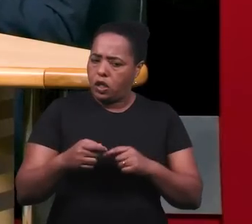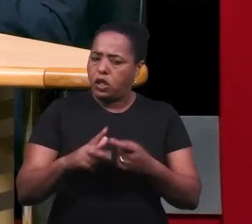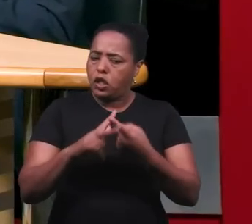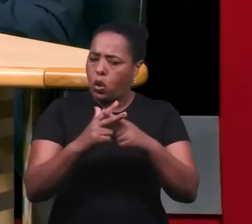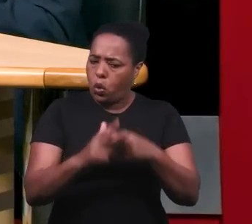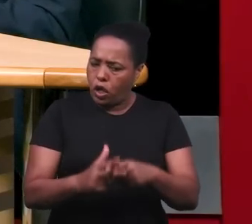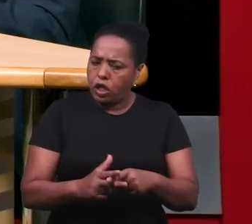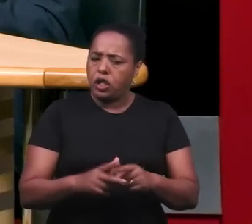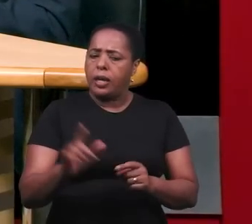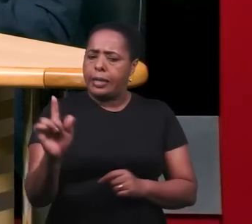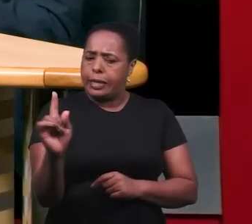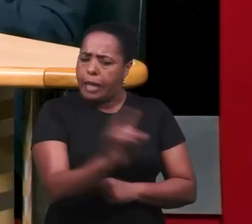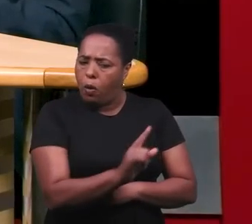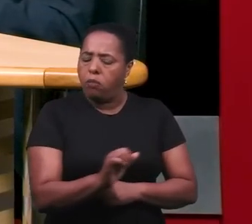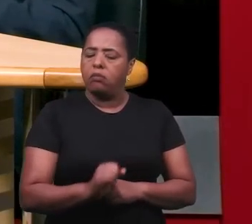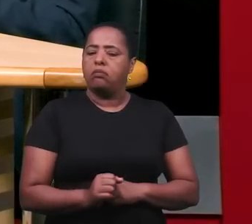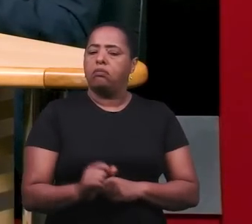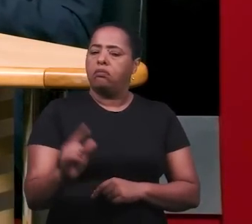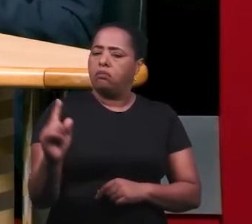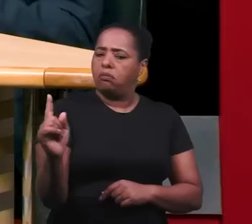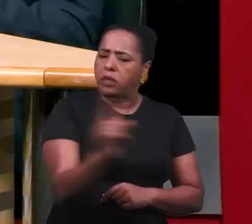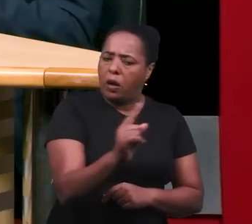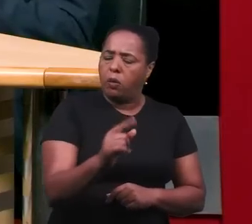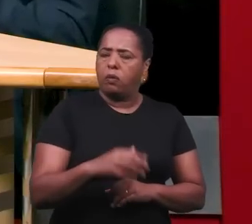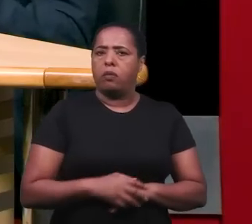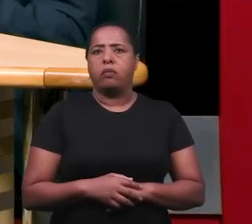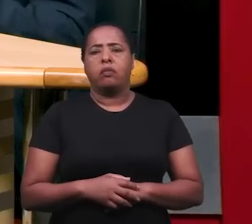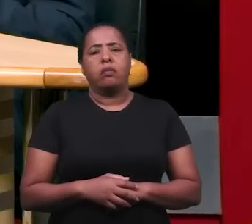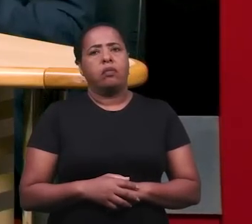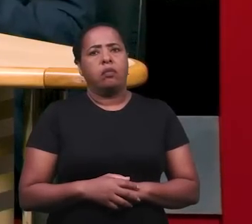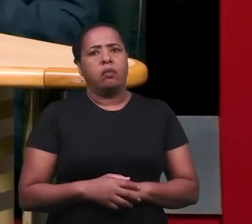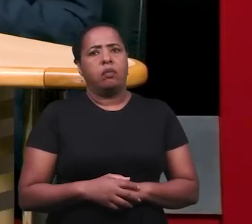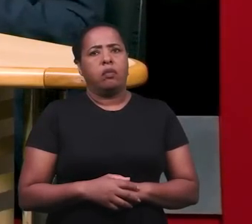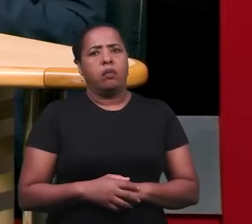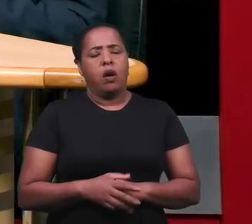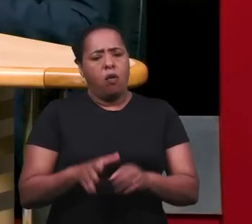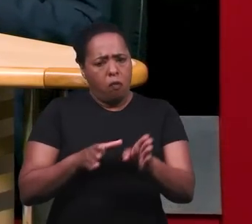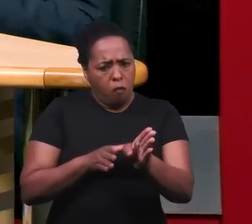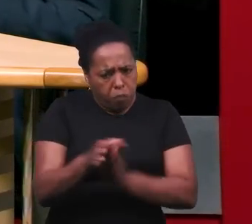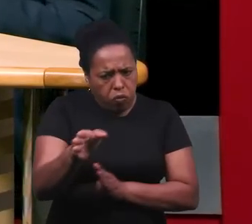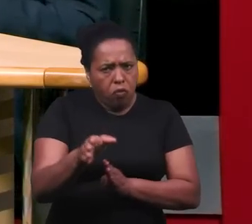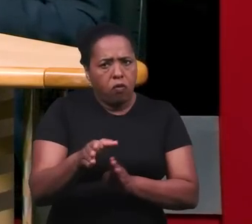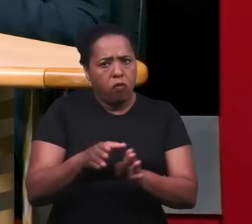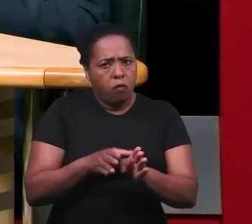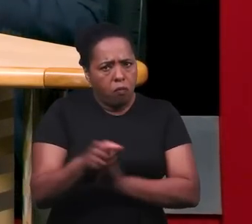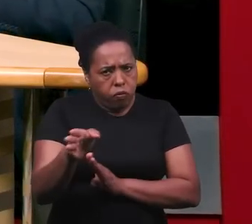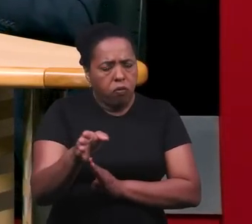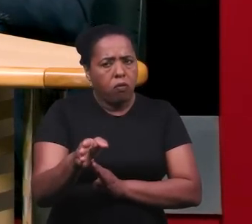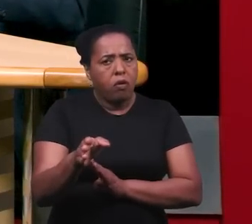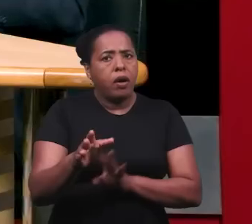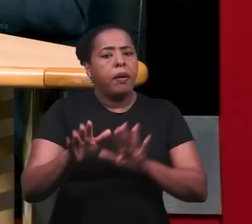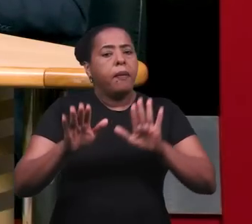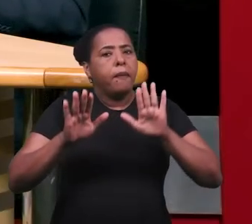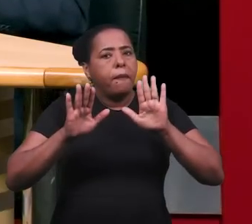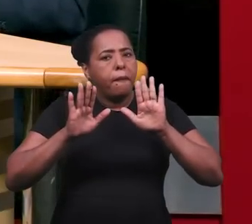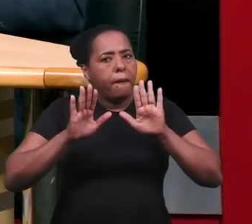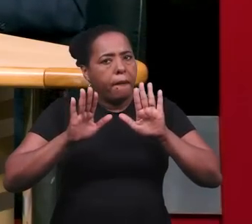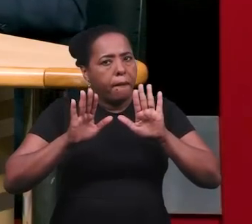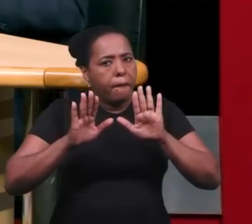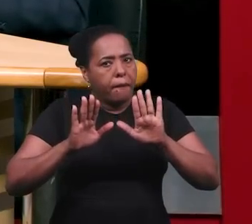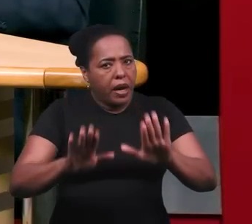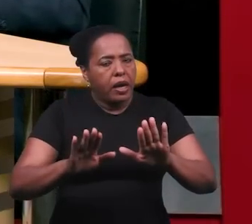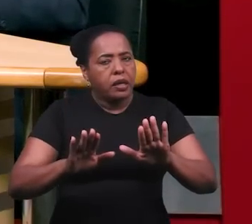lembrado. você deve corrigir, tem que corrigir seu filho. Glória a Deus. Tem que dizer não? Tem que dizer não. Ele passou do ponto, tem que